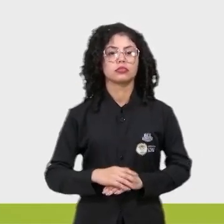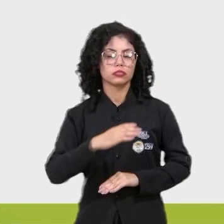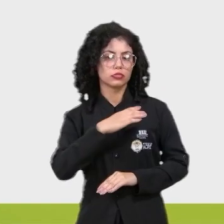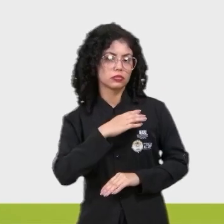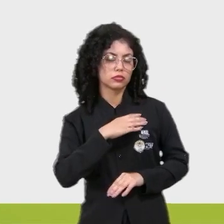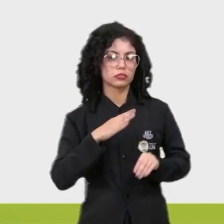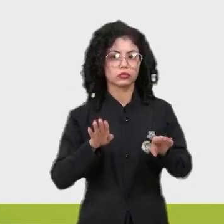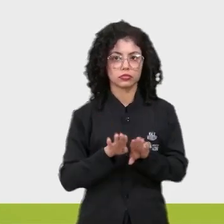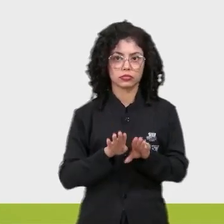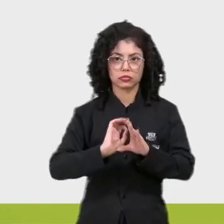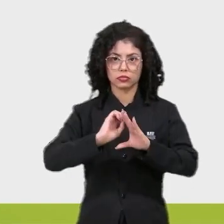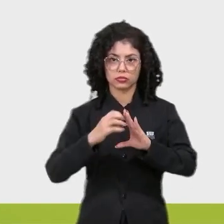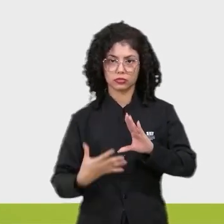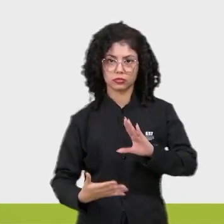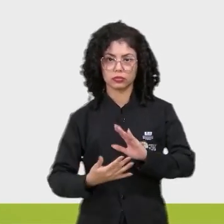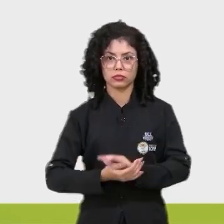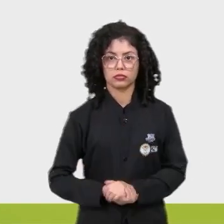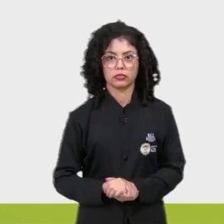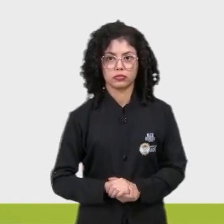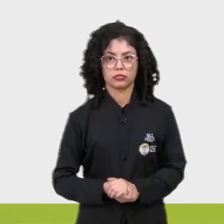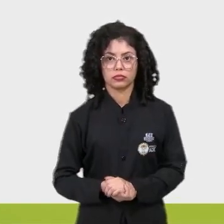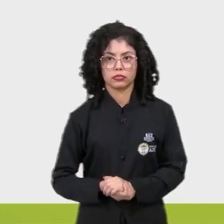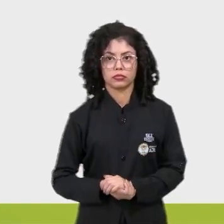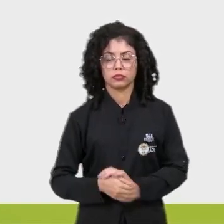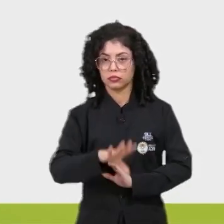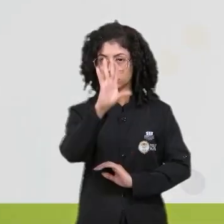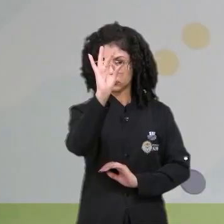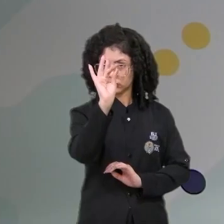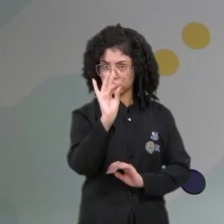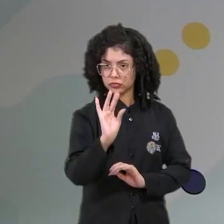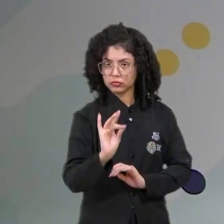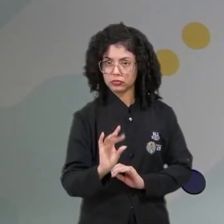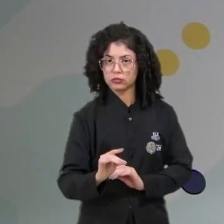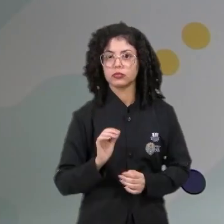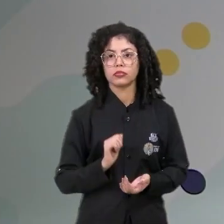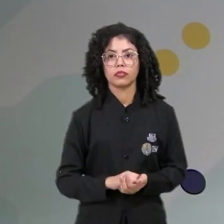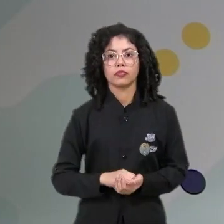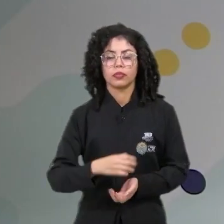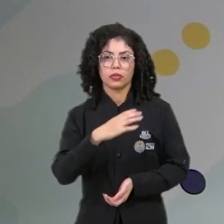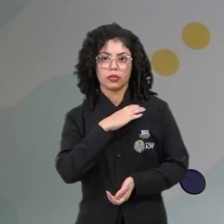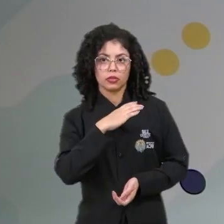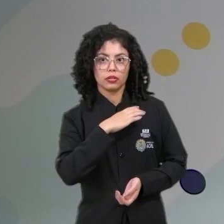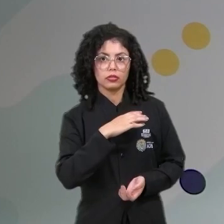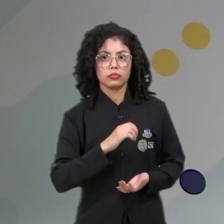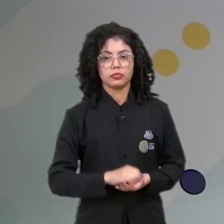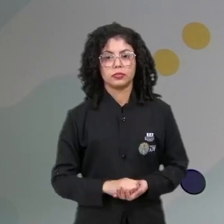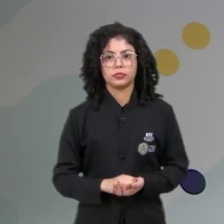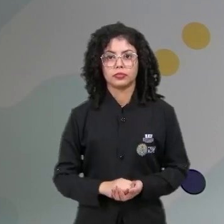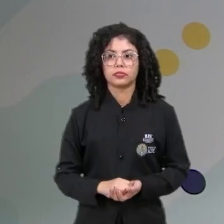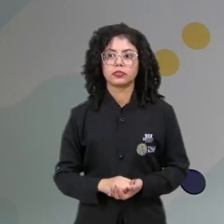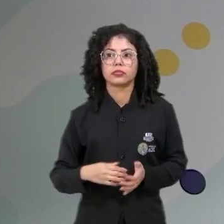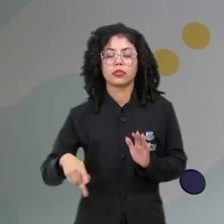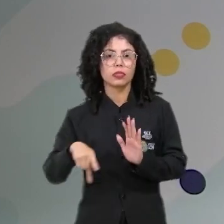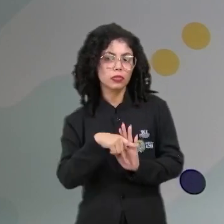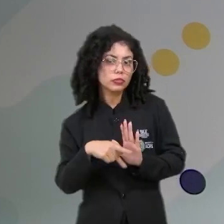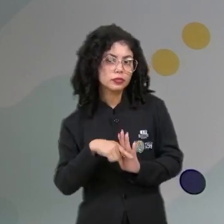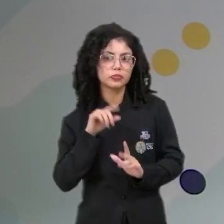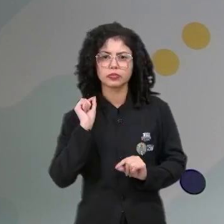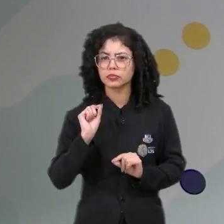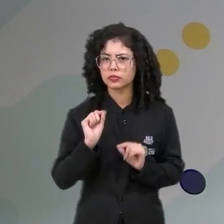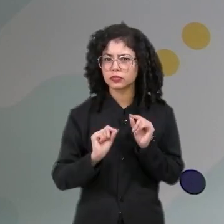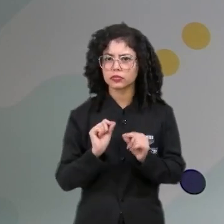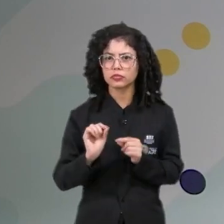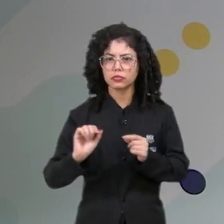têm essas características, tá, gente? Então, cada espaço aí, cada cidade, né, ela tem ali o que está